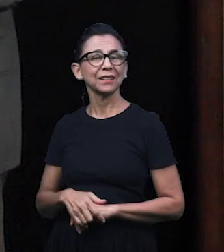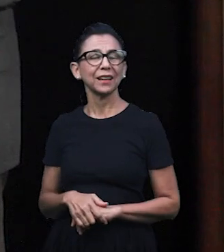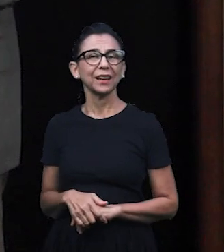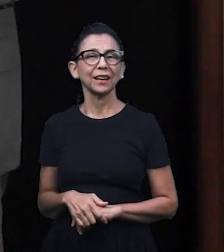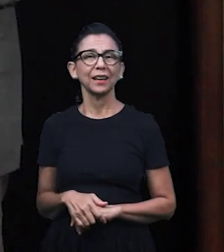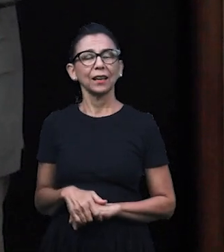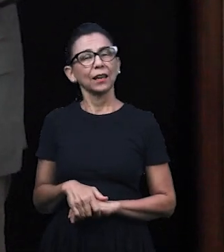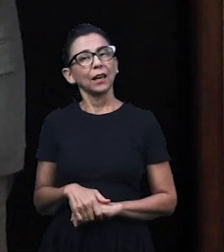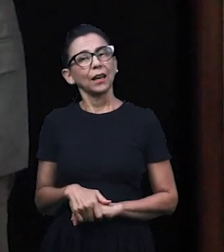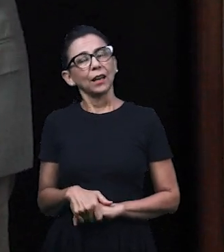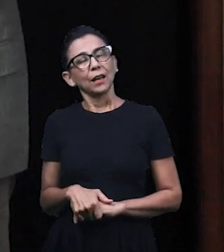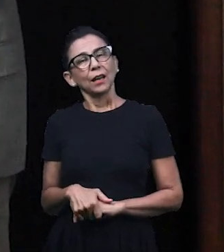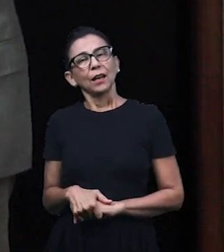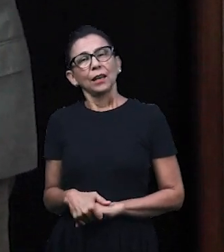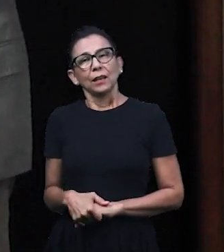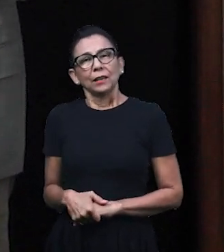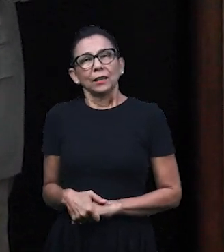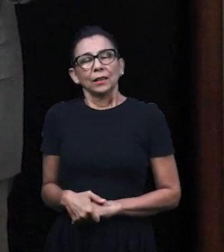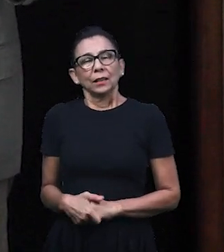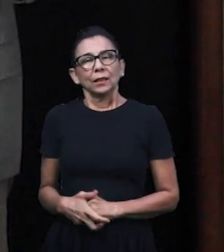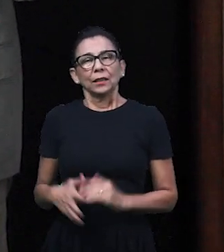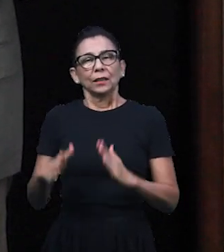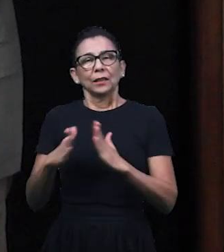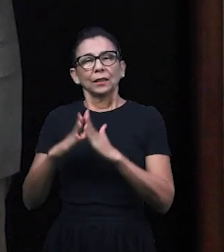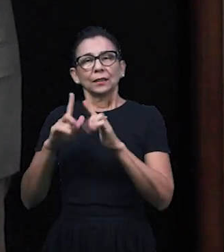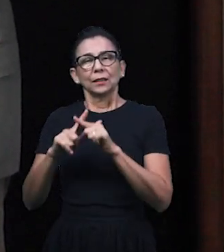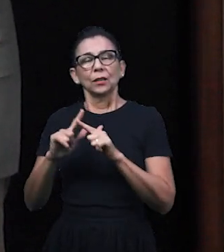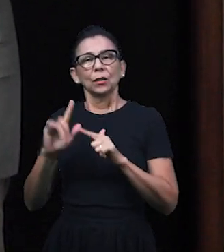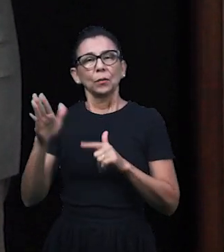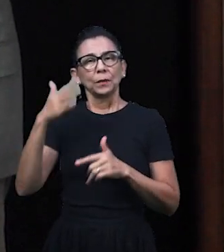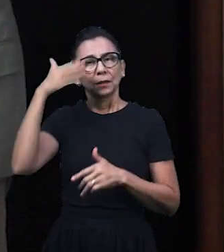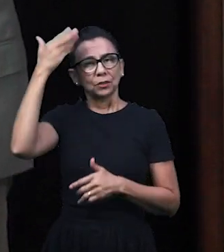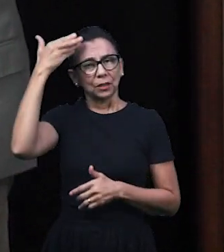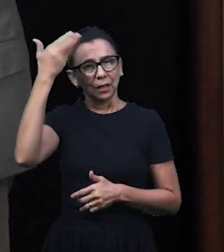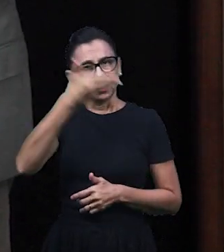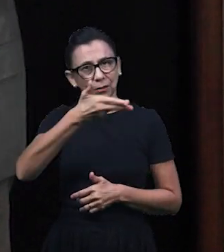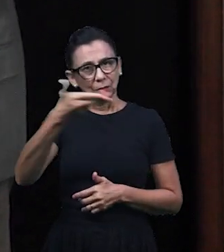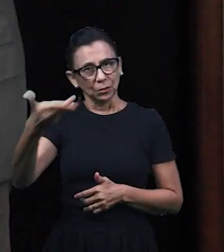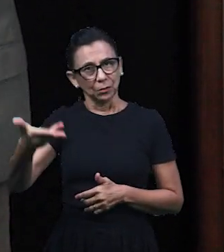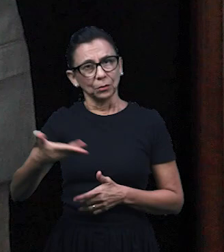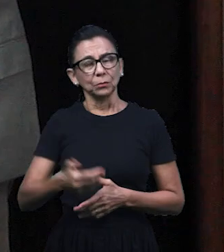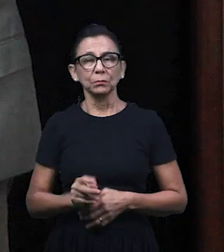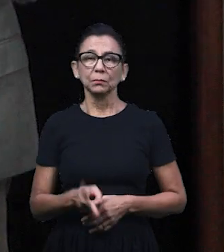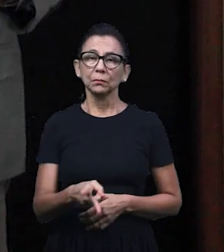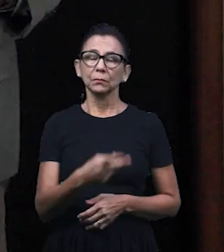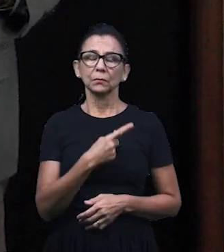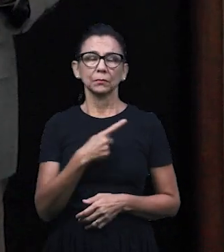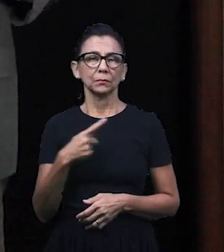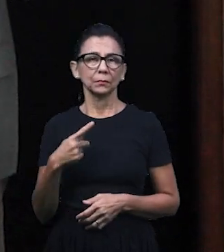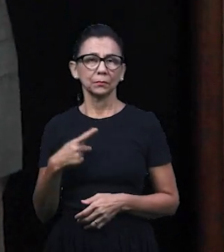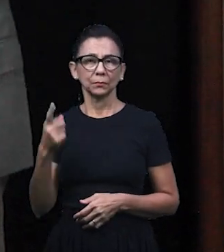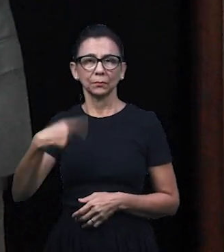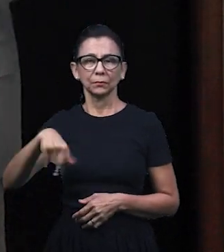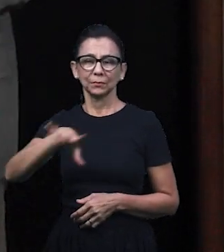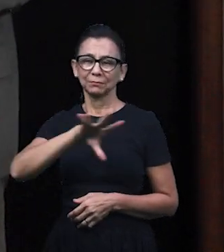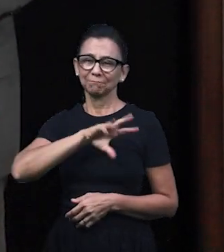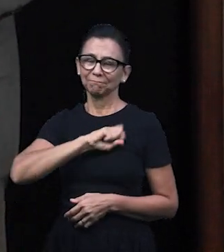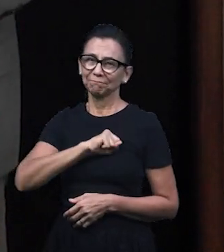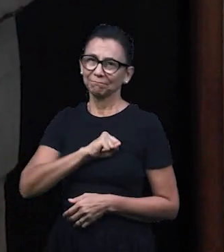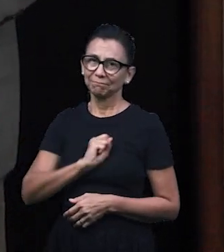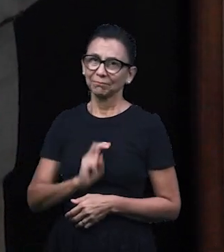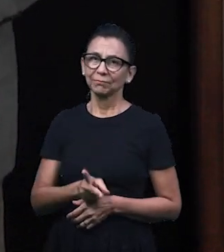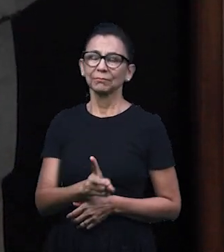igreja por aquilo que fizeram e realizaram nesta obra e continuam sendo amados, continuam sendo pastores e estão